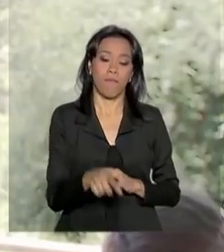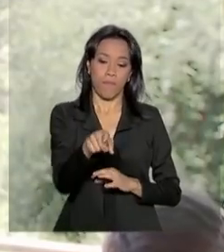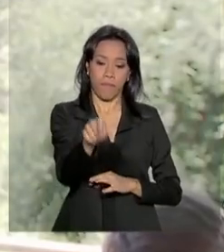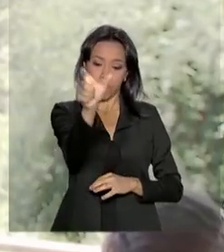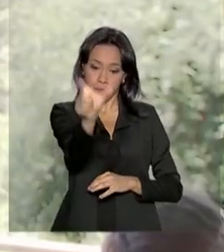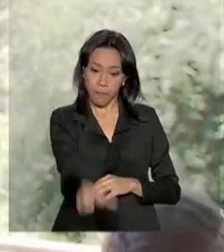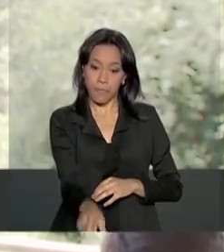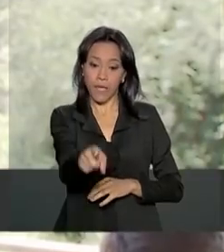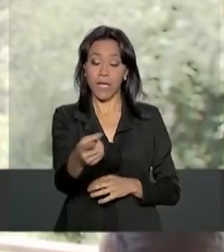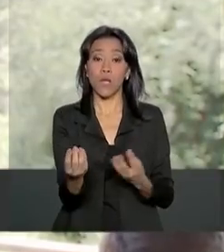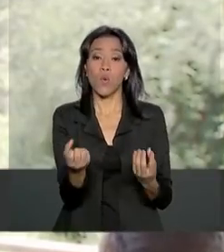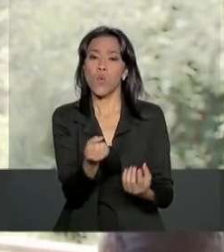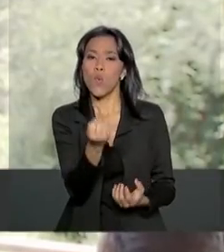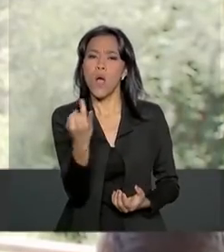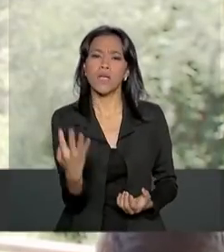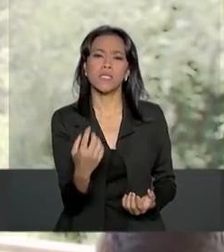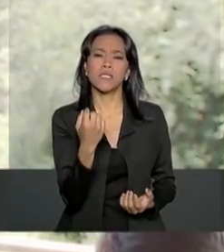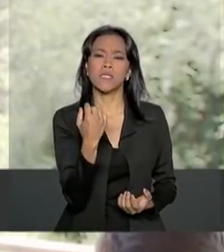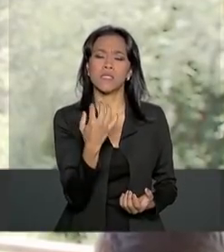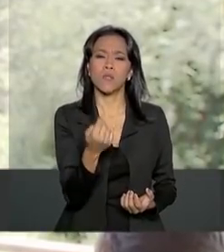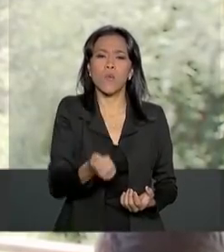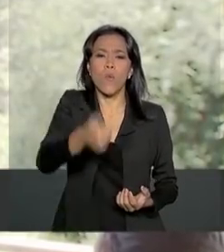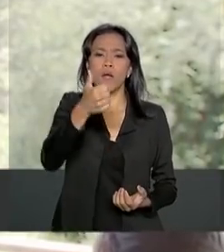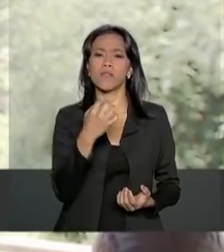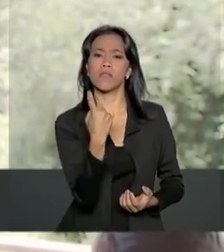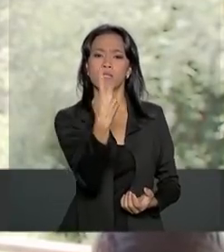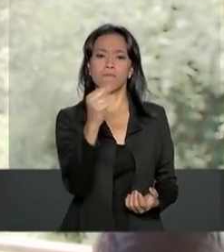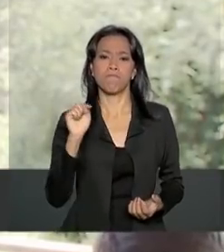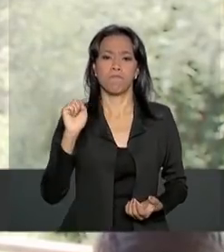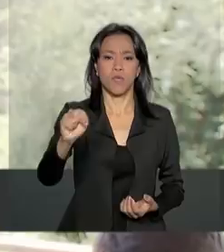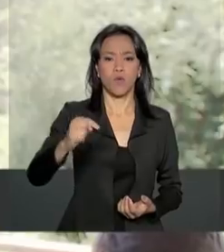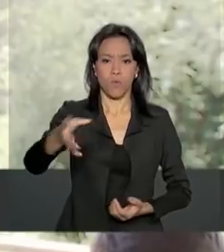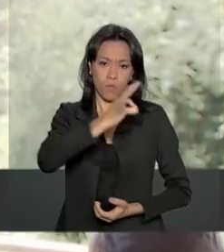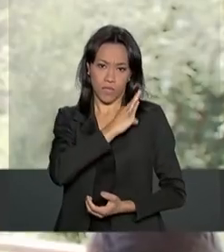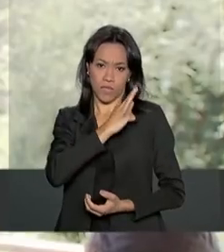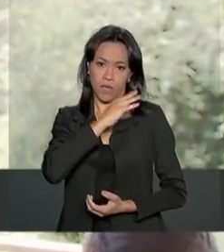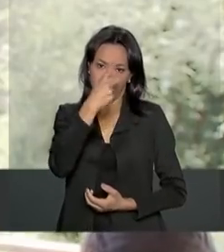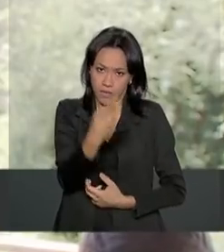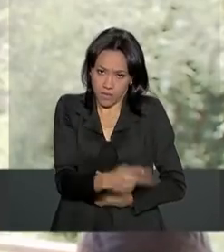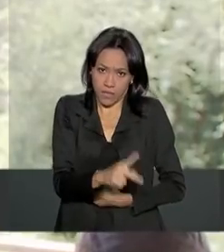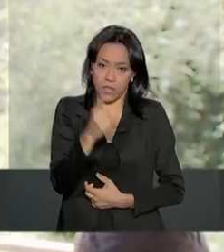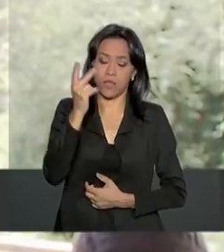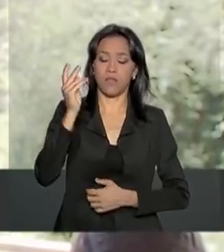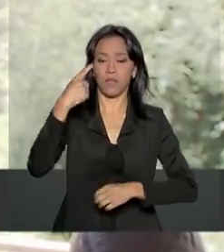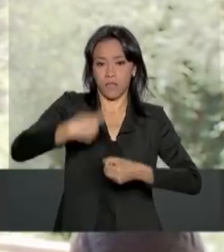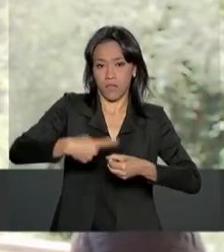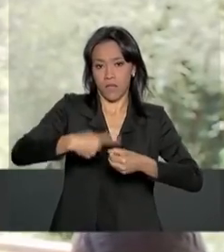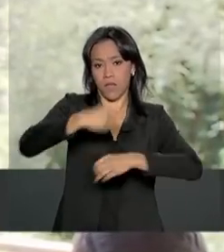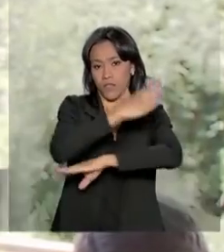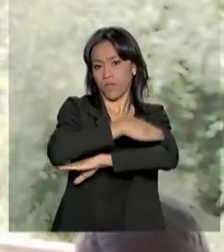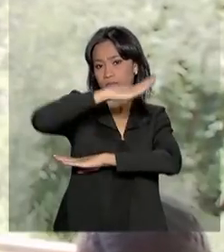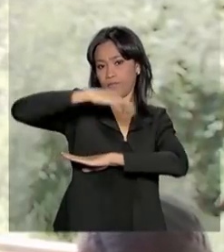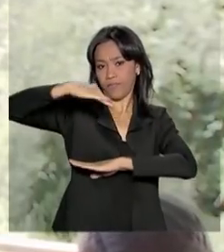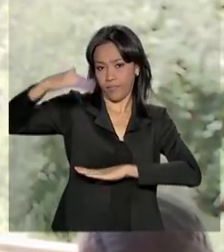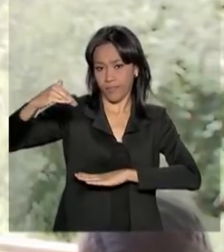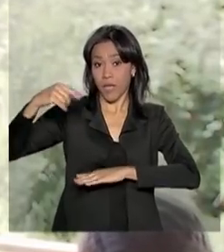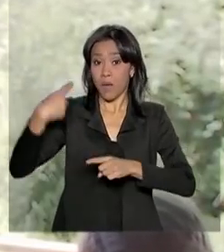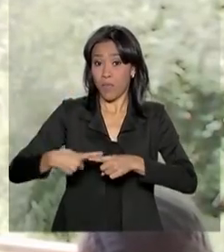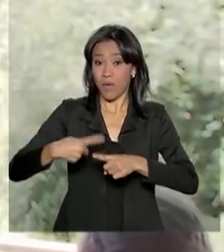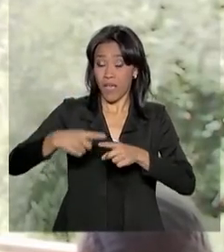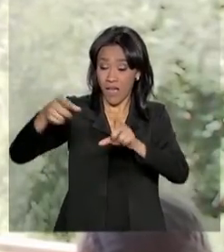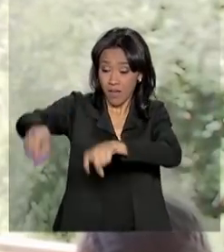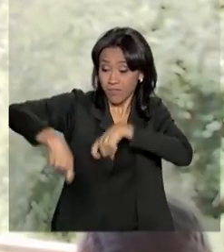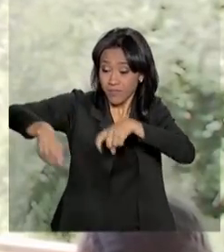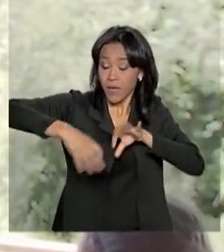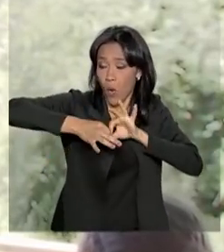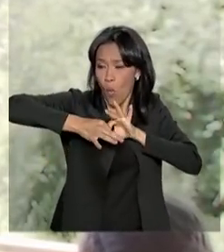Contabilizaremos quase 1.000 policiais em Brumadinho, lembrando a todos que a zona rural ela é muito